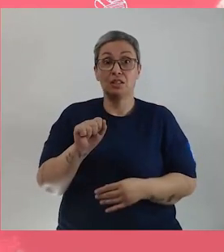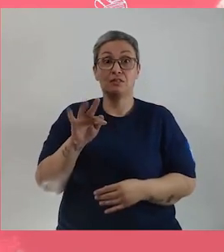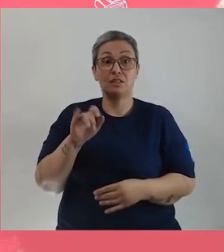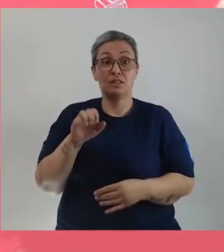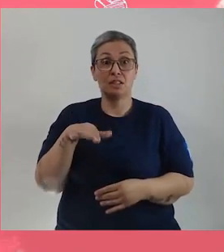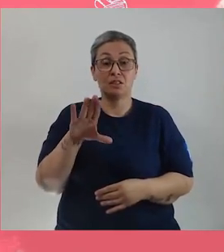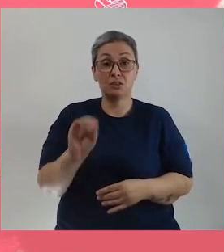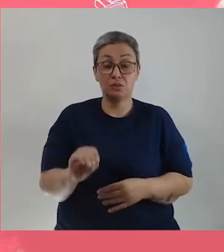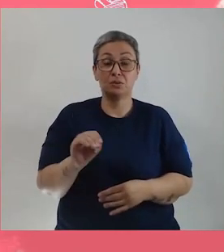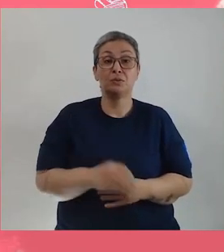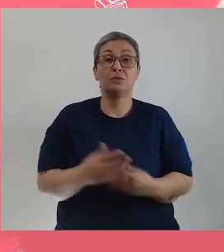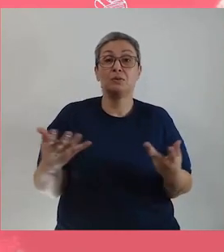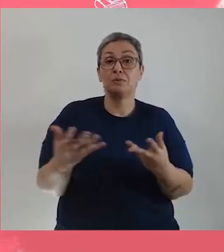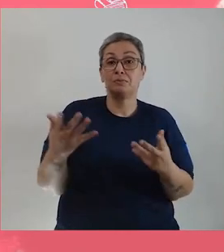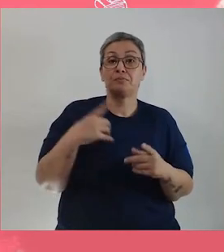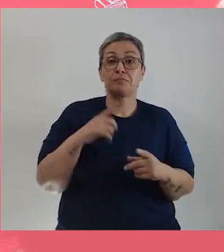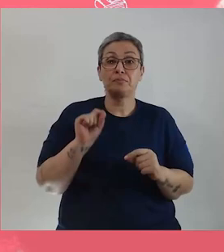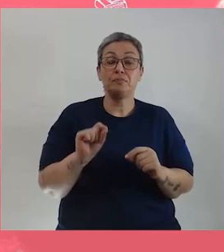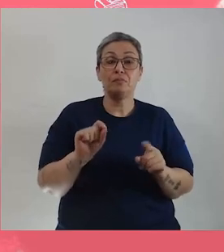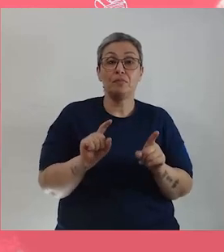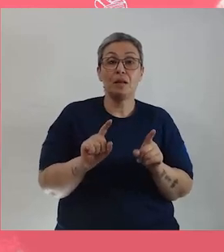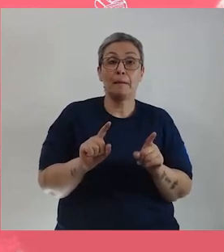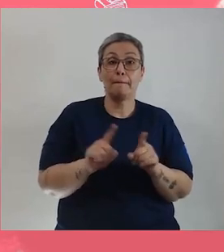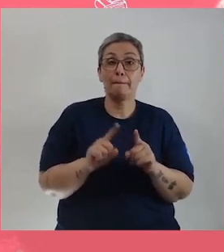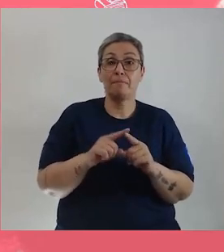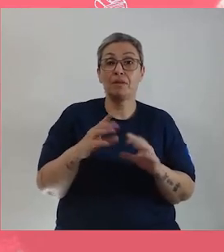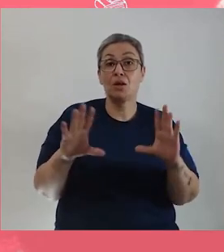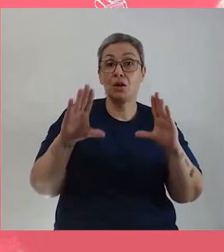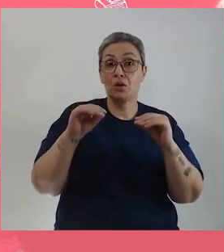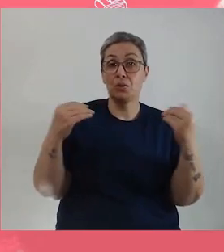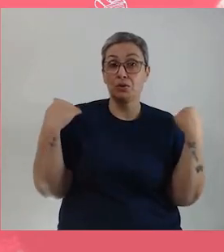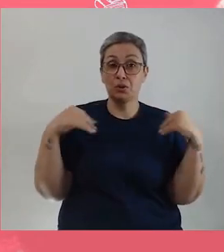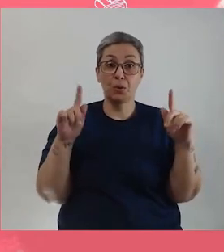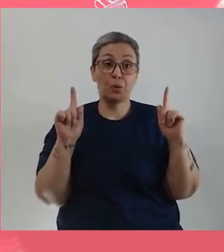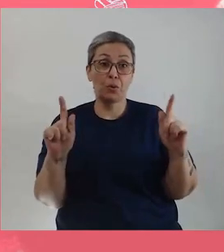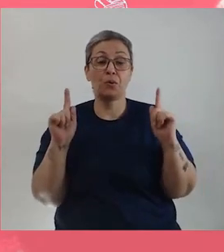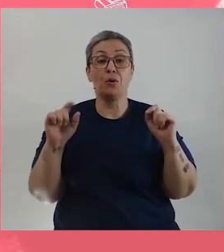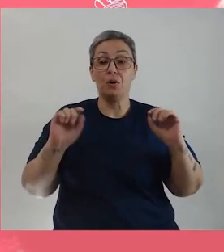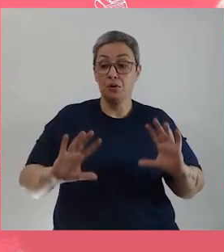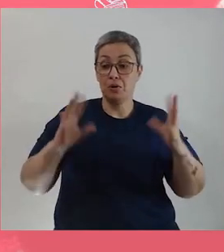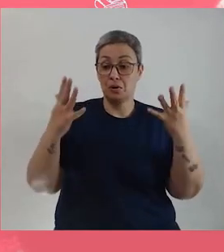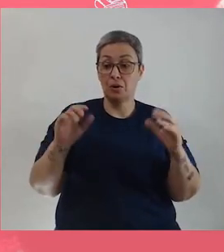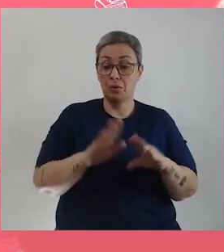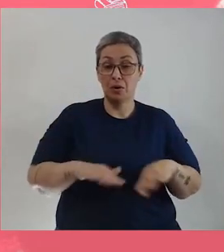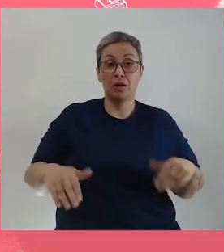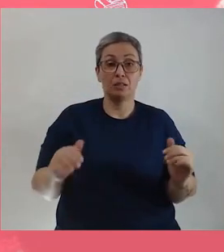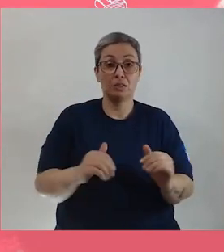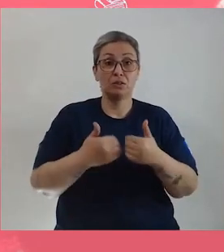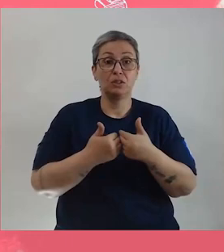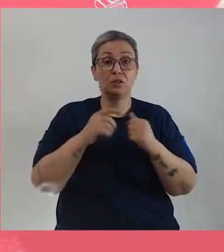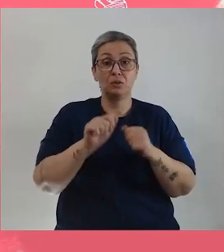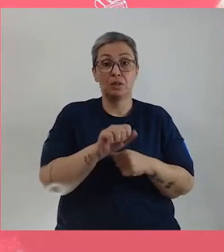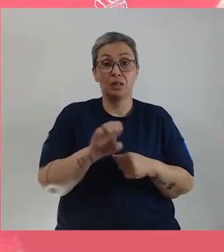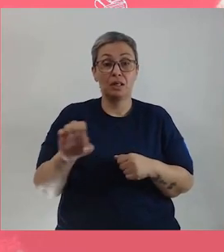Francesco Guarnieri. Hoje estamos numa noite de lazer, um evento com as crianças autistas do